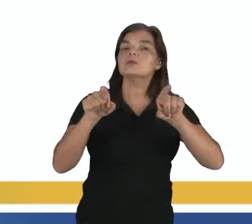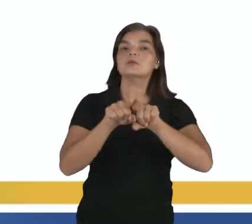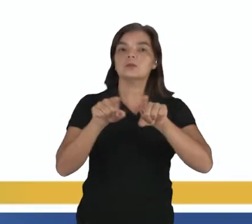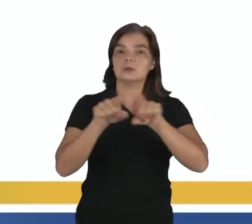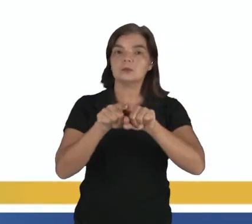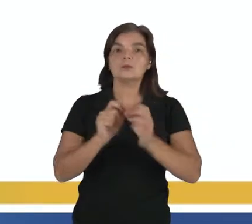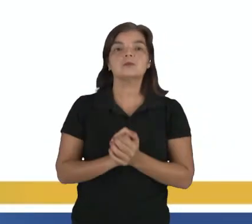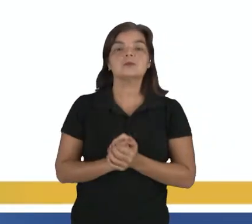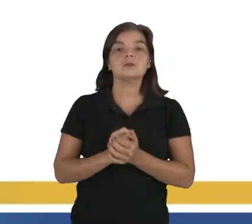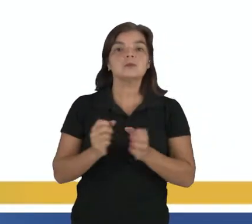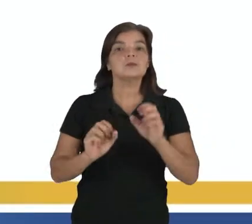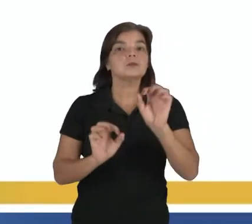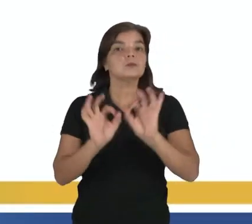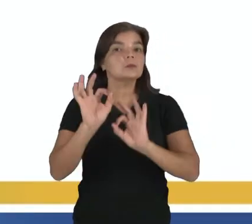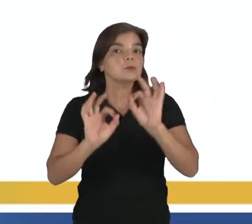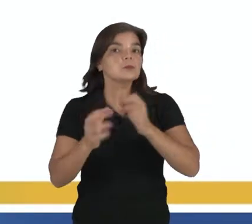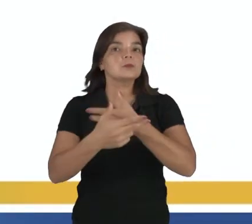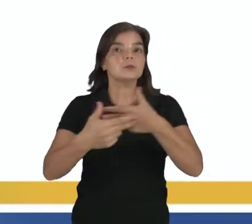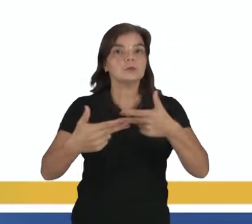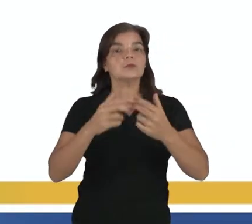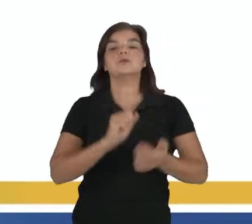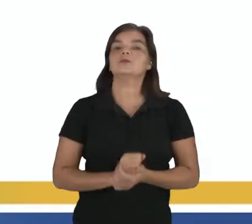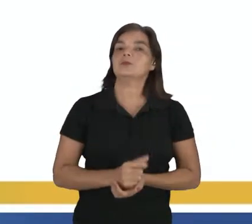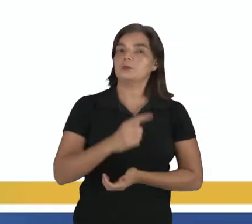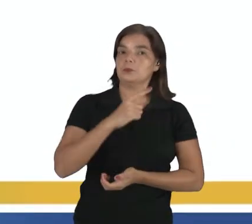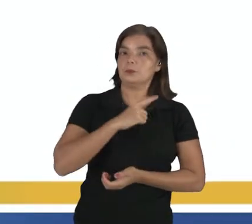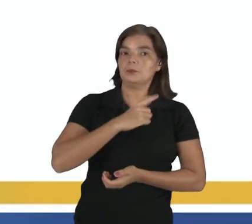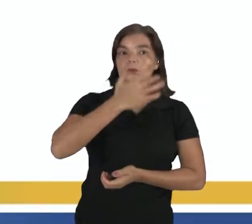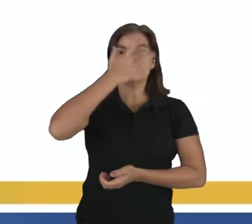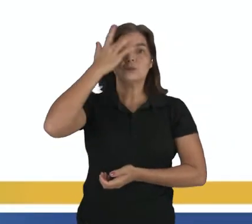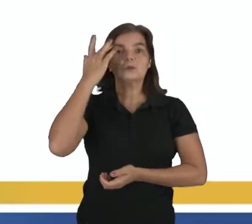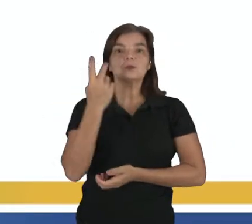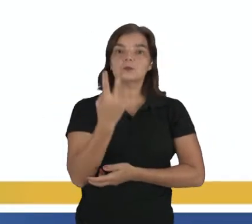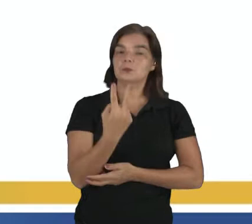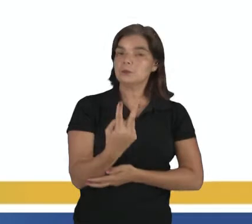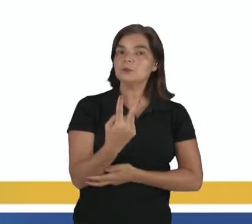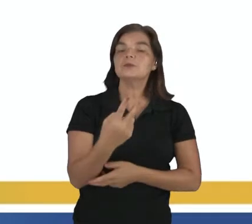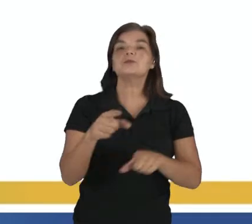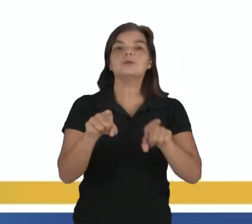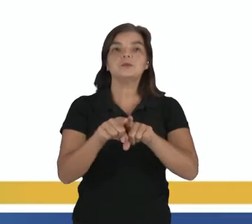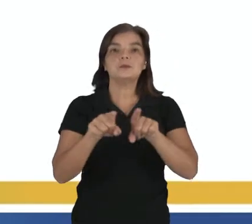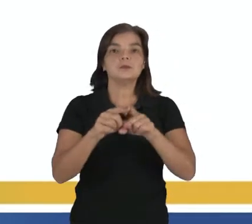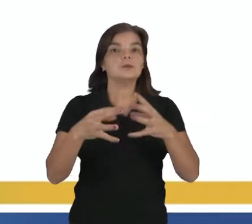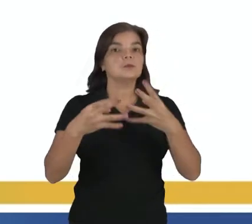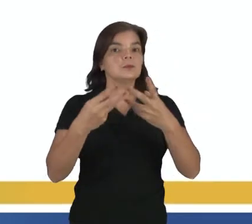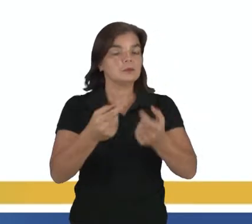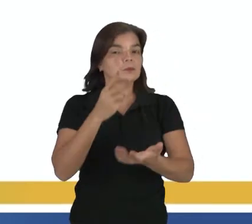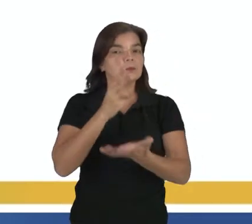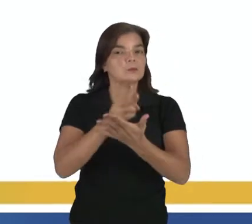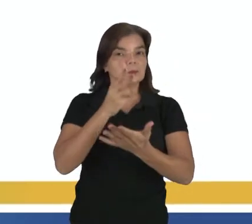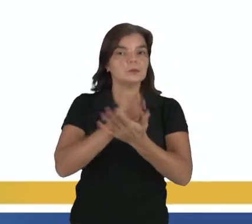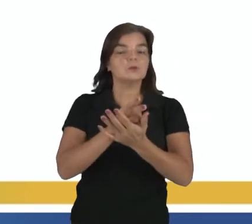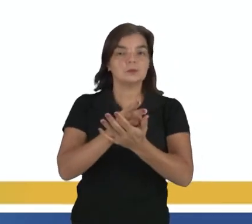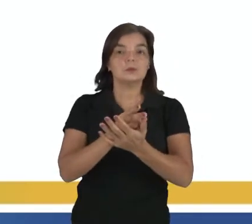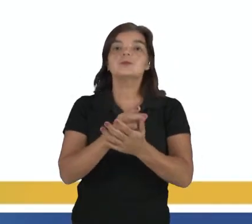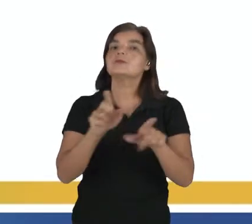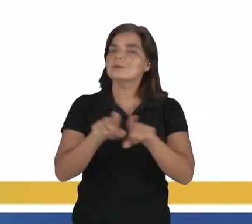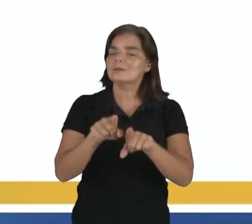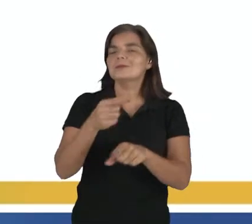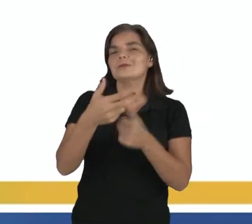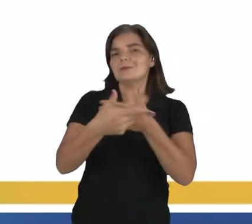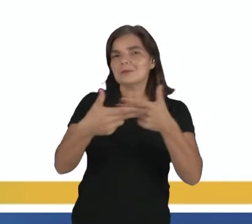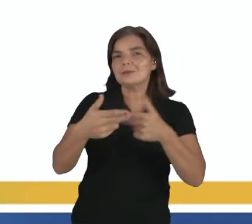a produção de uma determinada mercadoria. Temos dois indivíduos, nessa charge, toda charge sempre tem um tom de